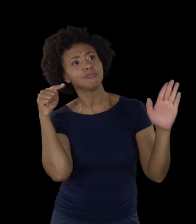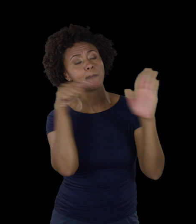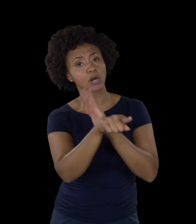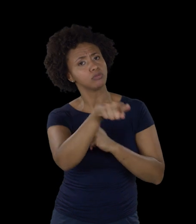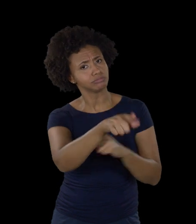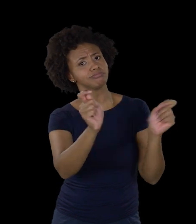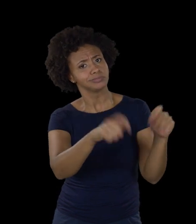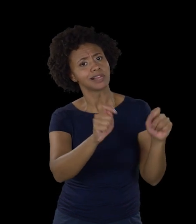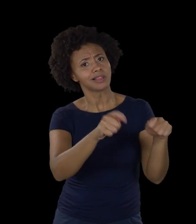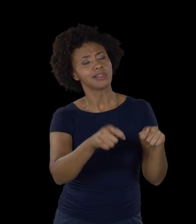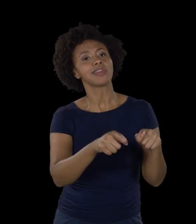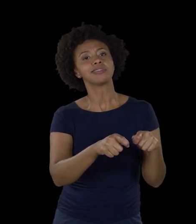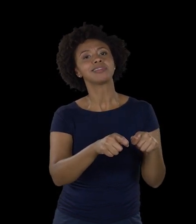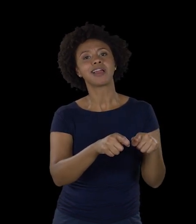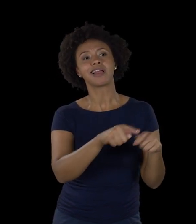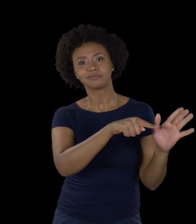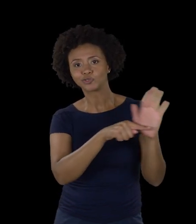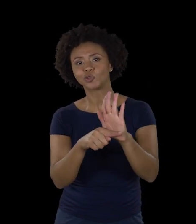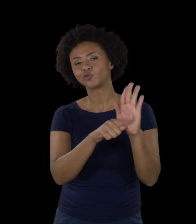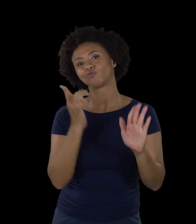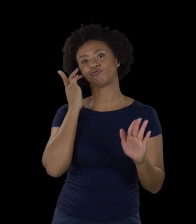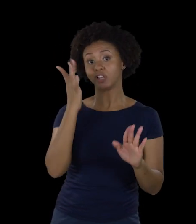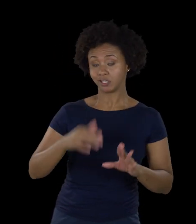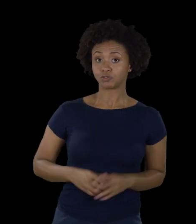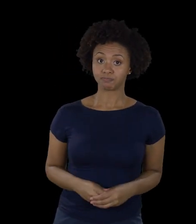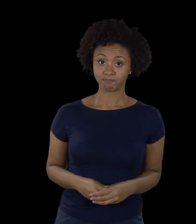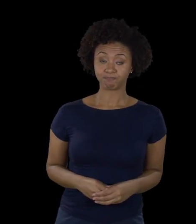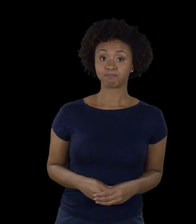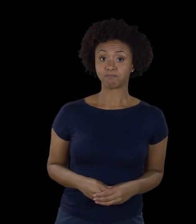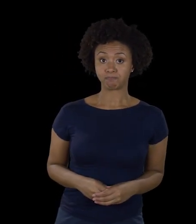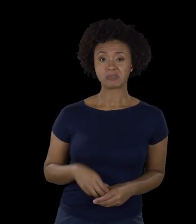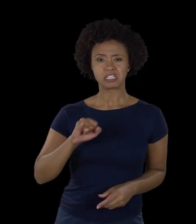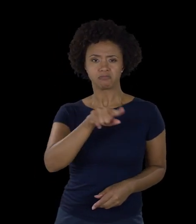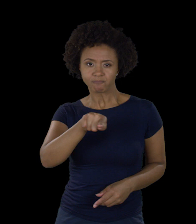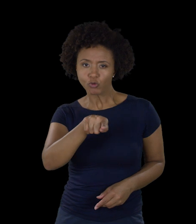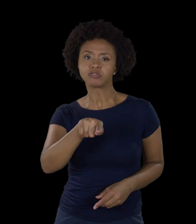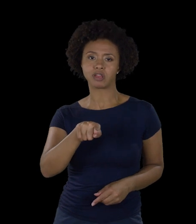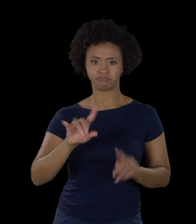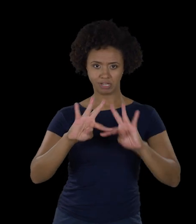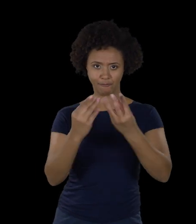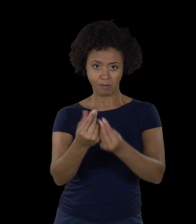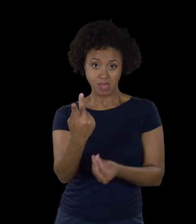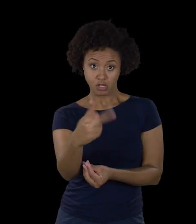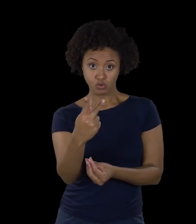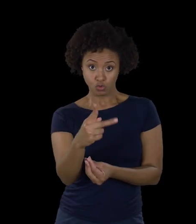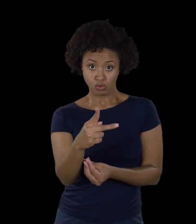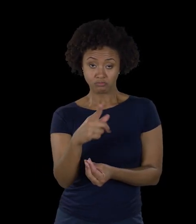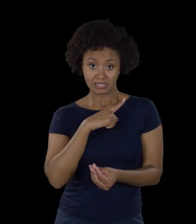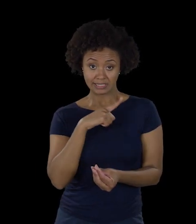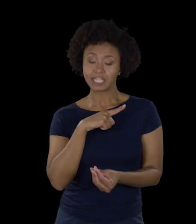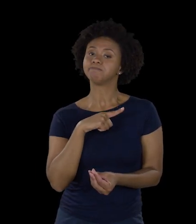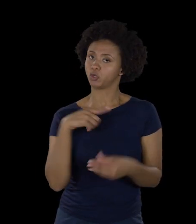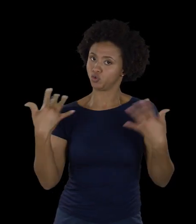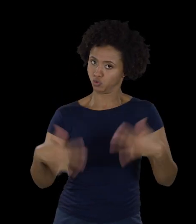são mais fáceis de serem consultados. Se você vive em uma família, esse cuidado deve se